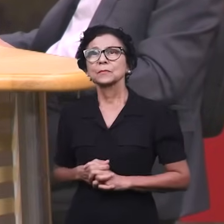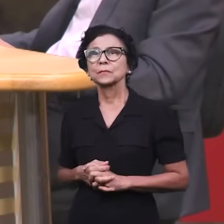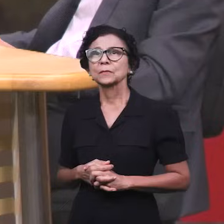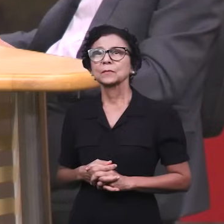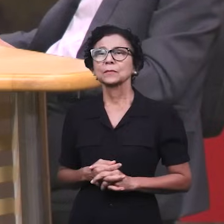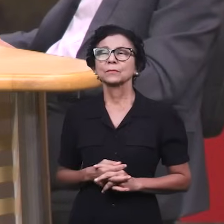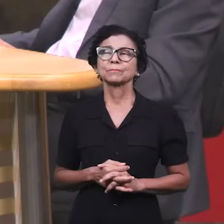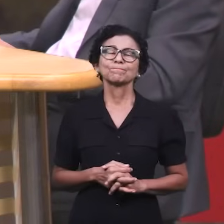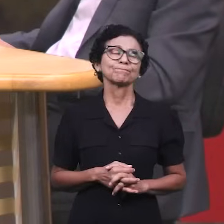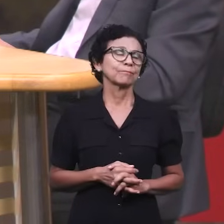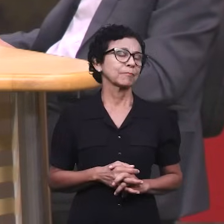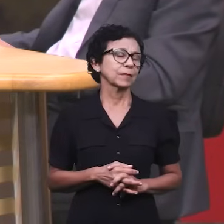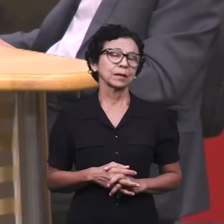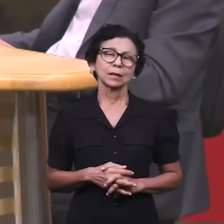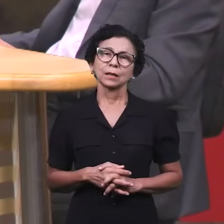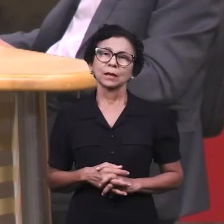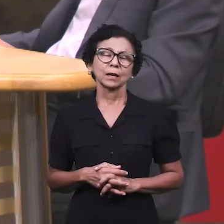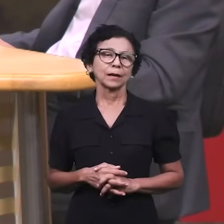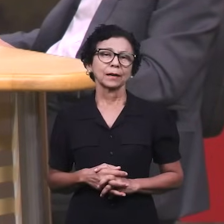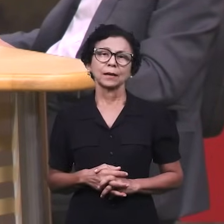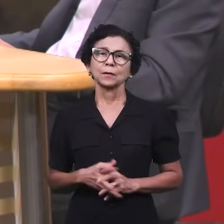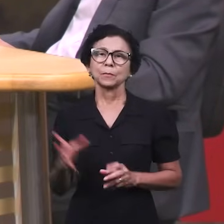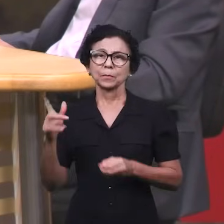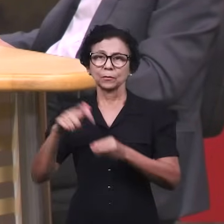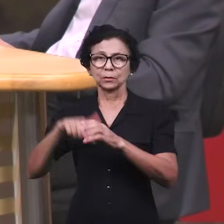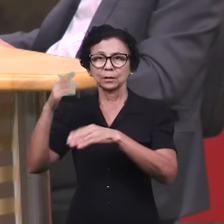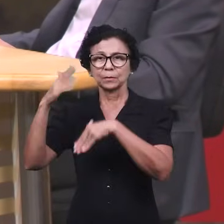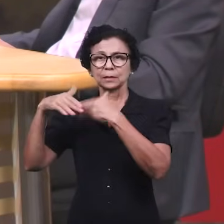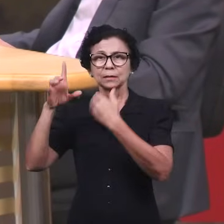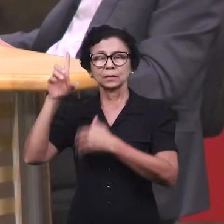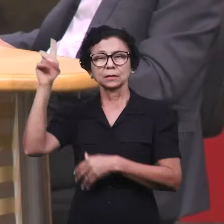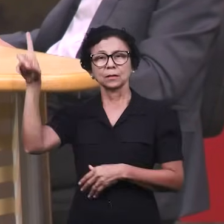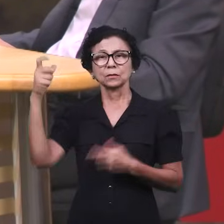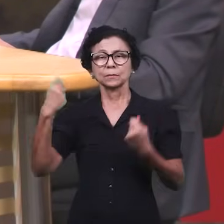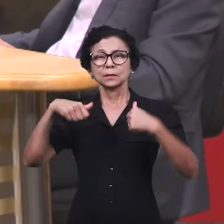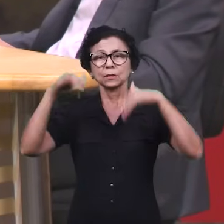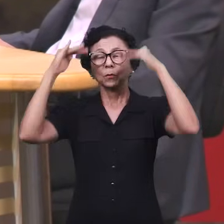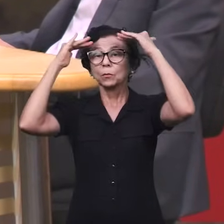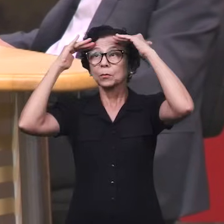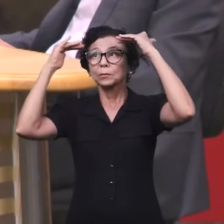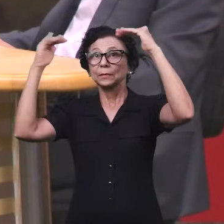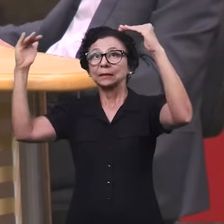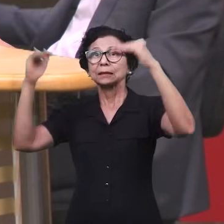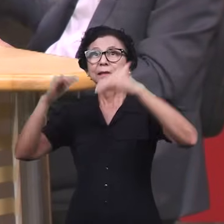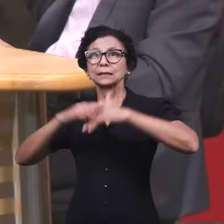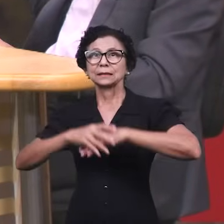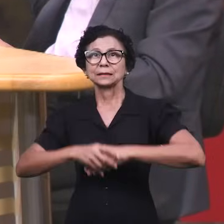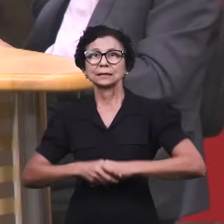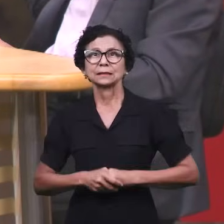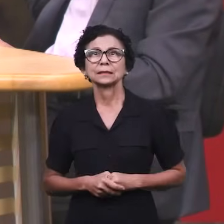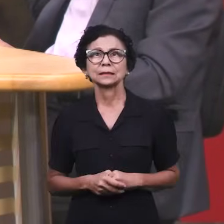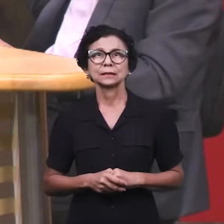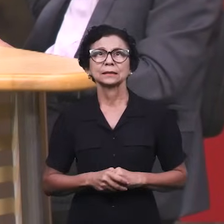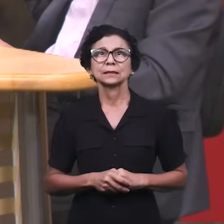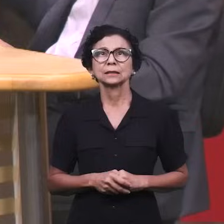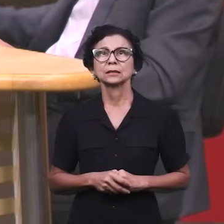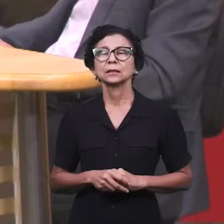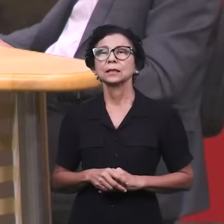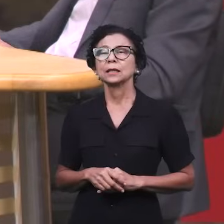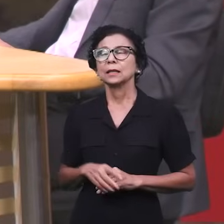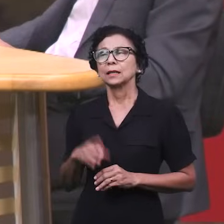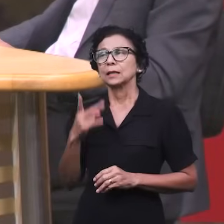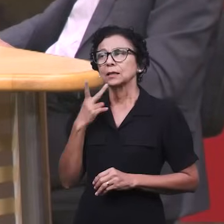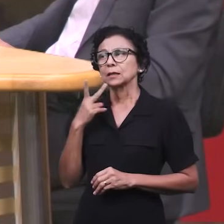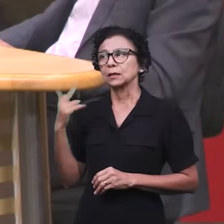só obedecendo que a gente volta à presença de Deus vai é não porque mas tá falando a felidade né obediência Fidelidade é é é é